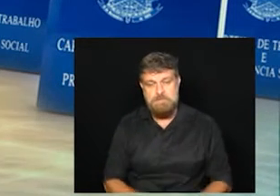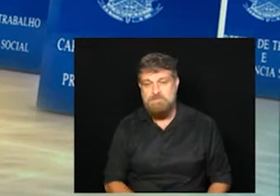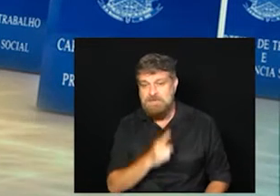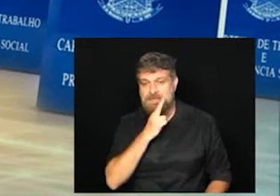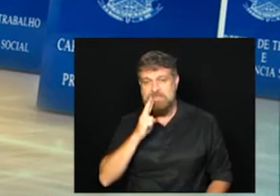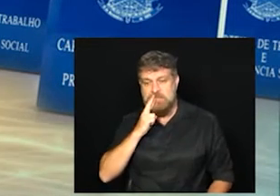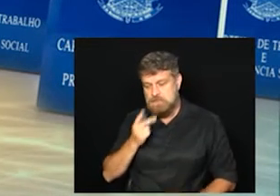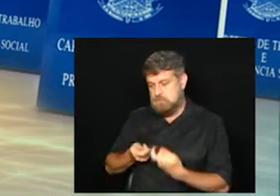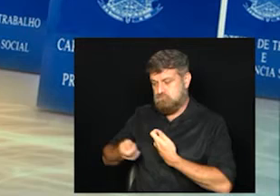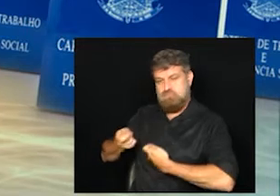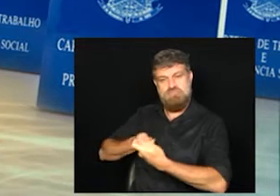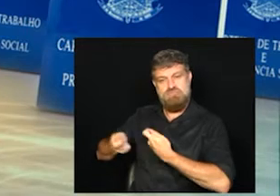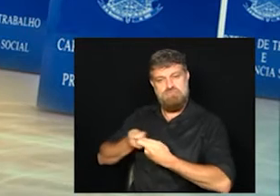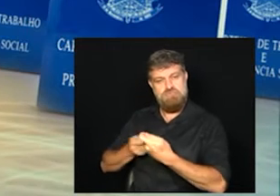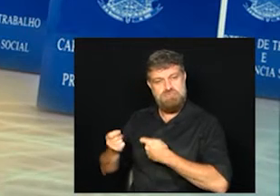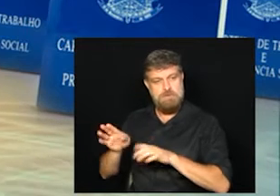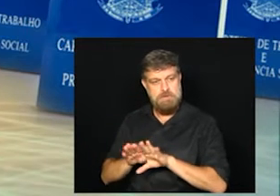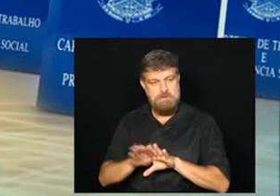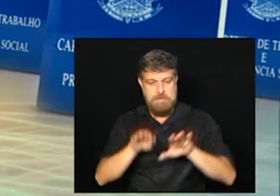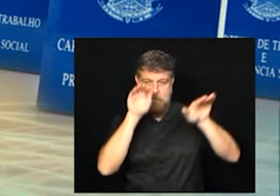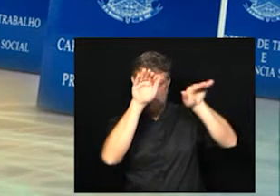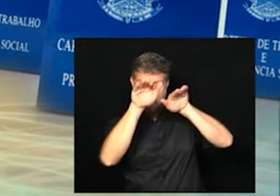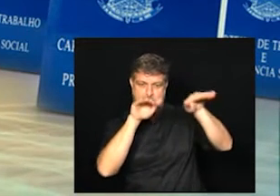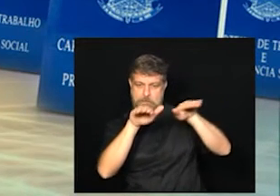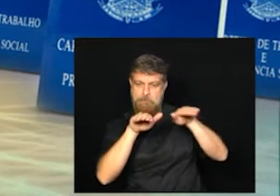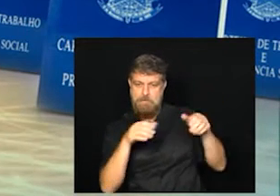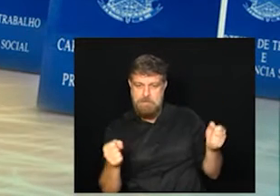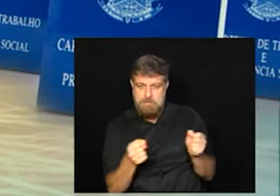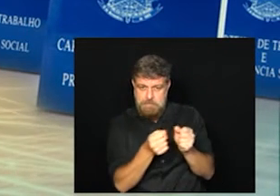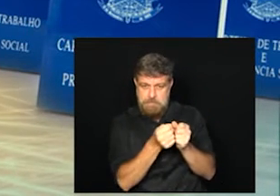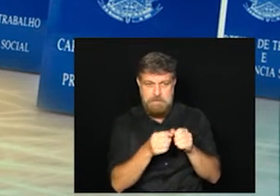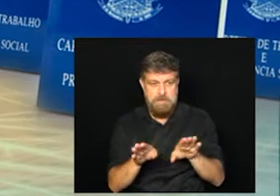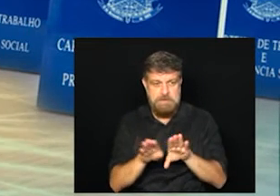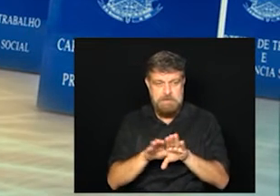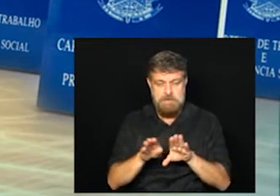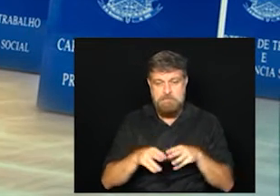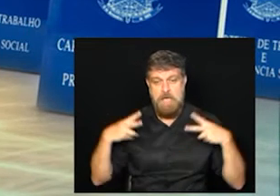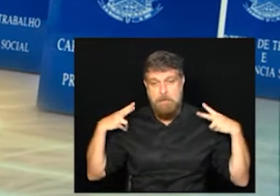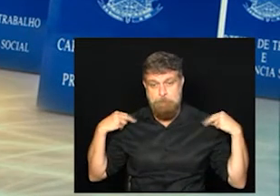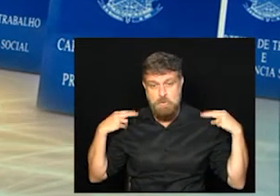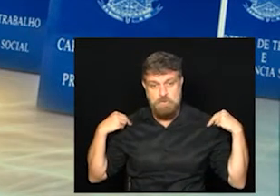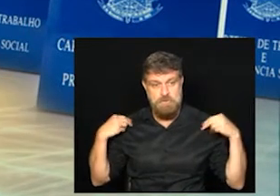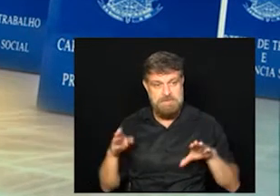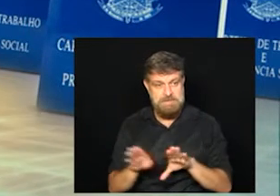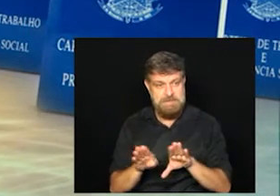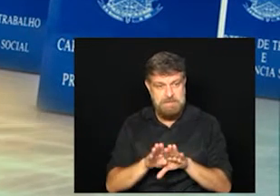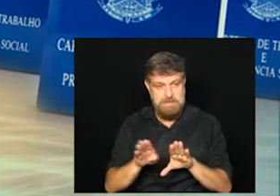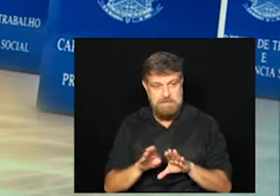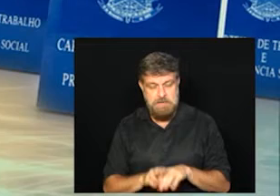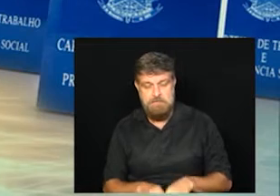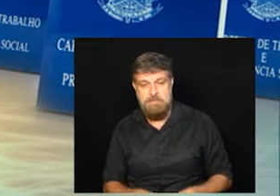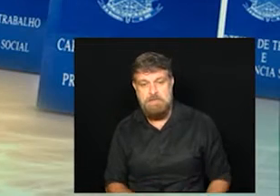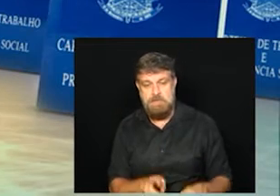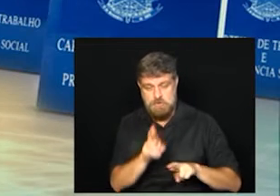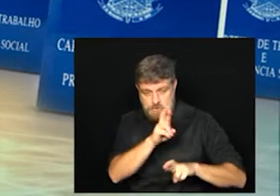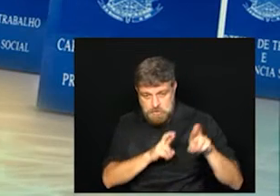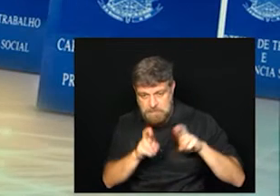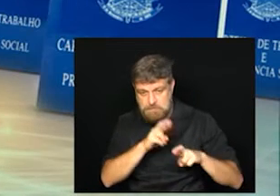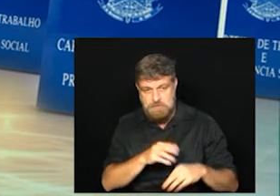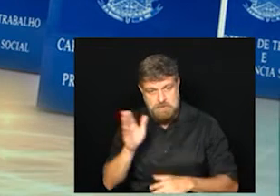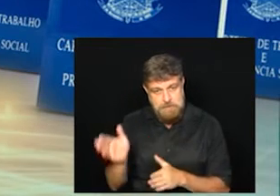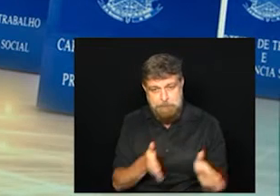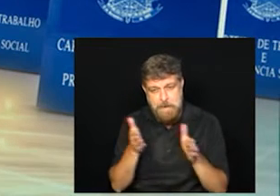restaurante, supervisor de almoxarifado, motorista MOP, supervisor operacional, controlador de